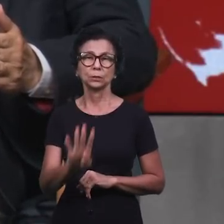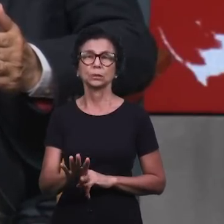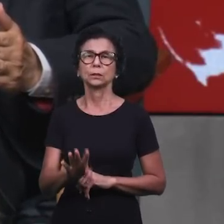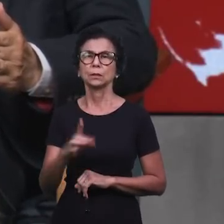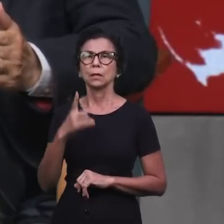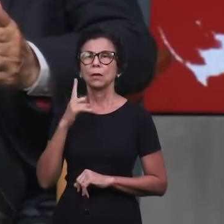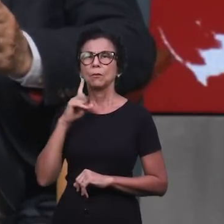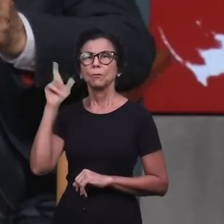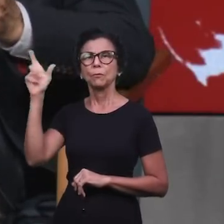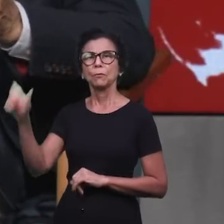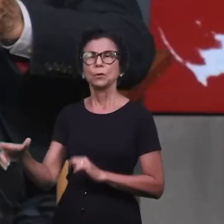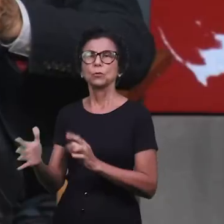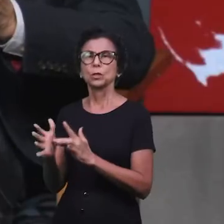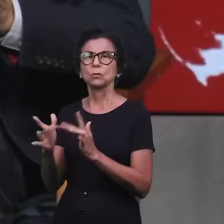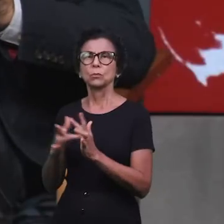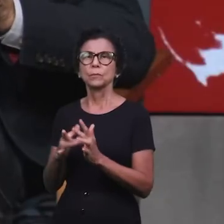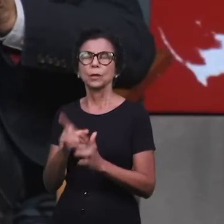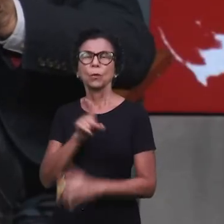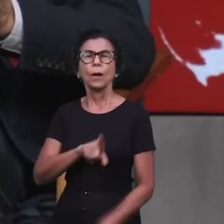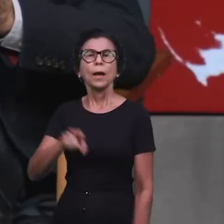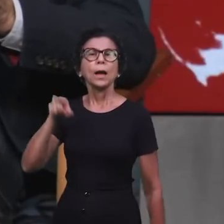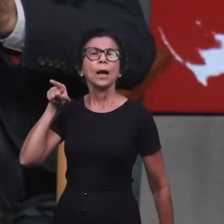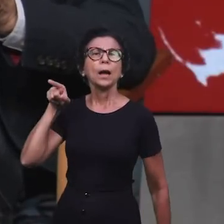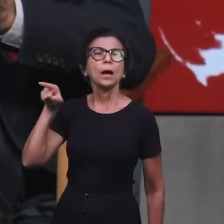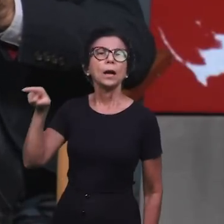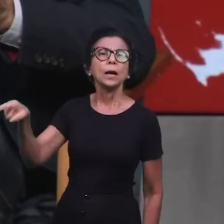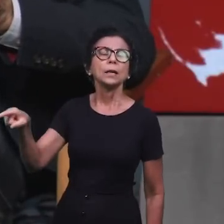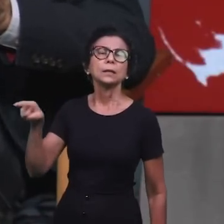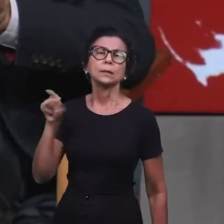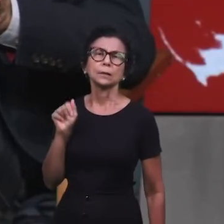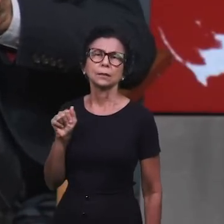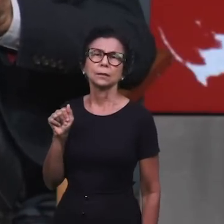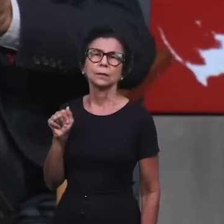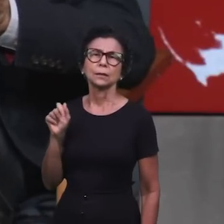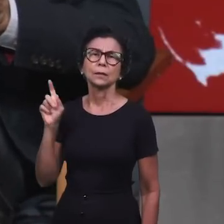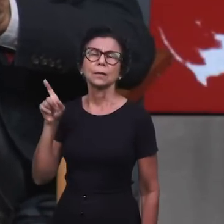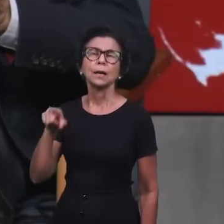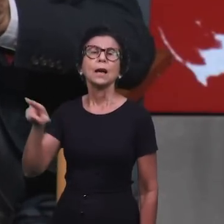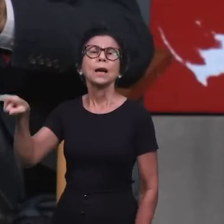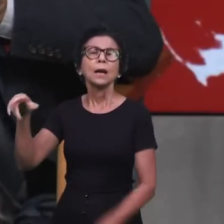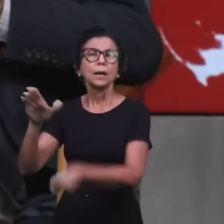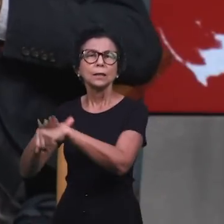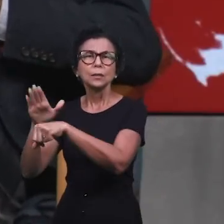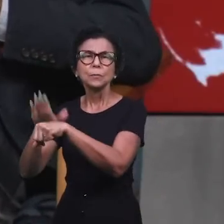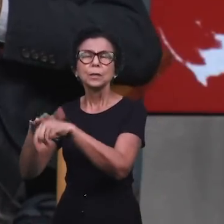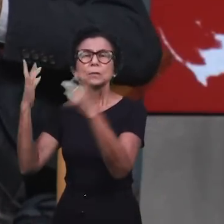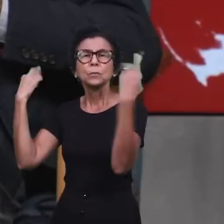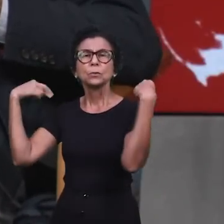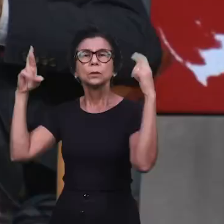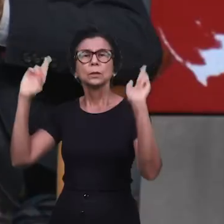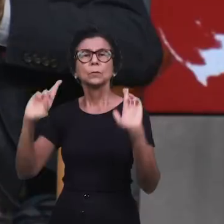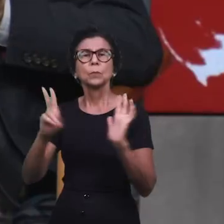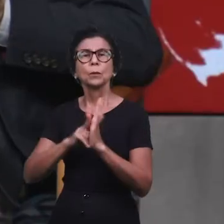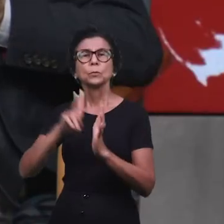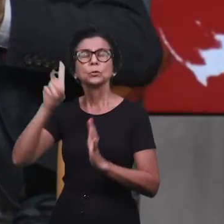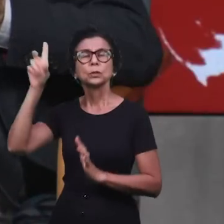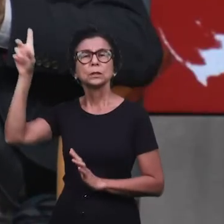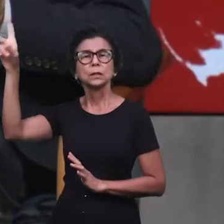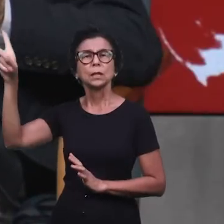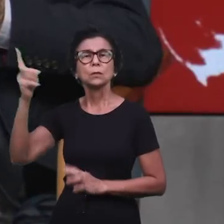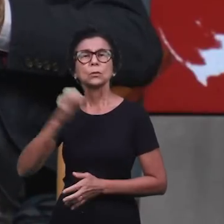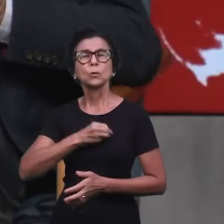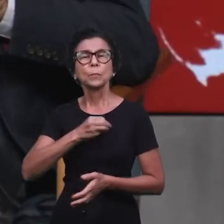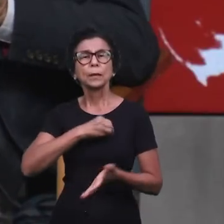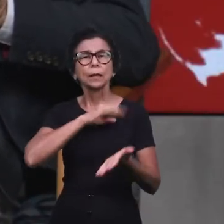o pecado do mundo. Então ele era o Cordeiro da Páscoa. Então ele substitui